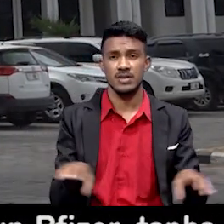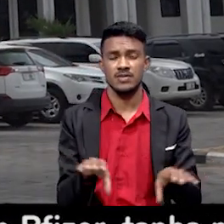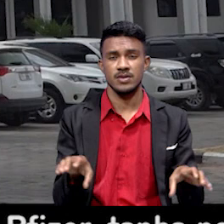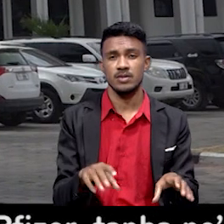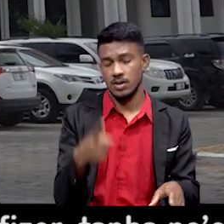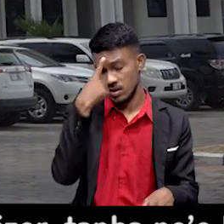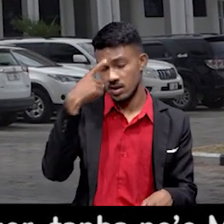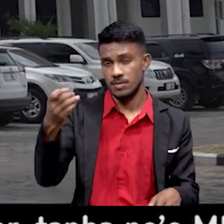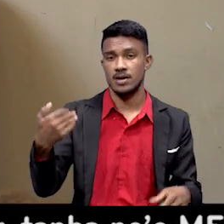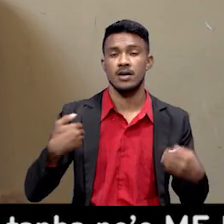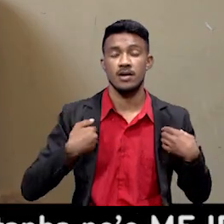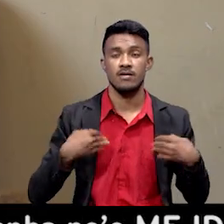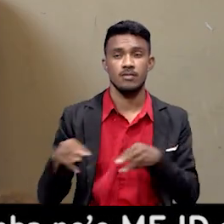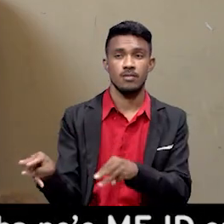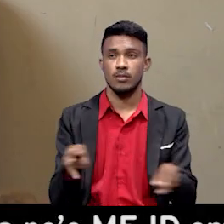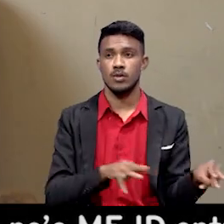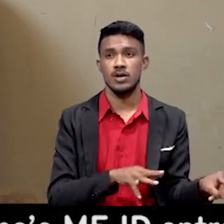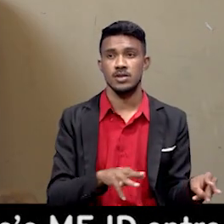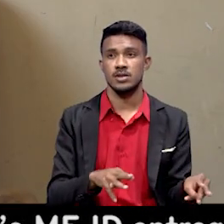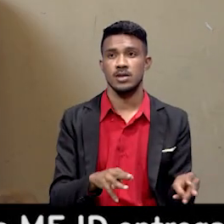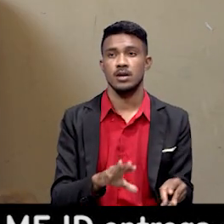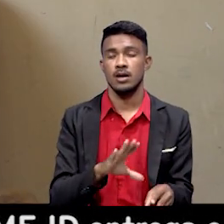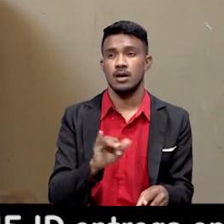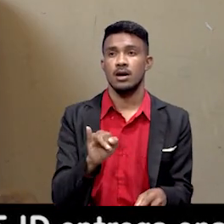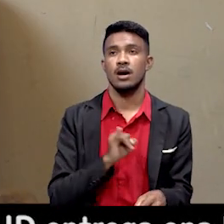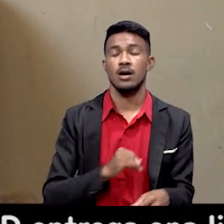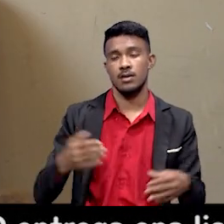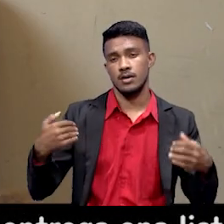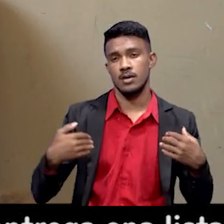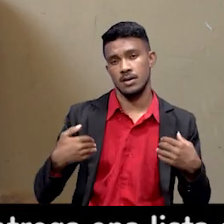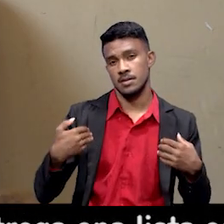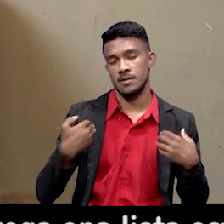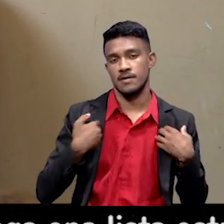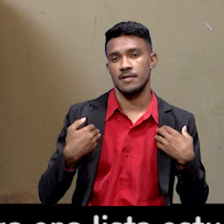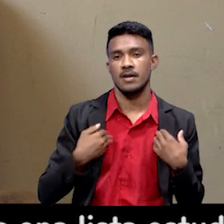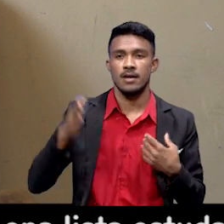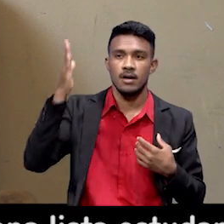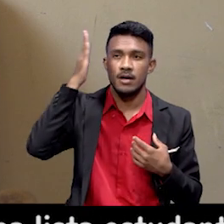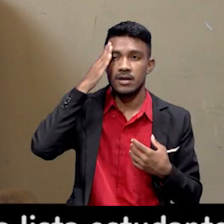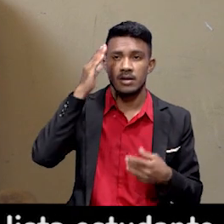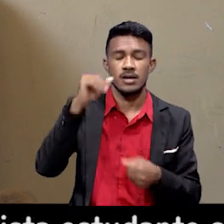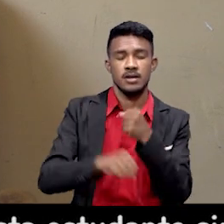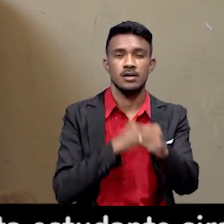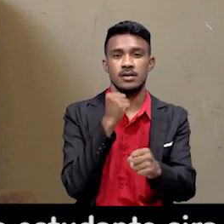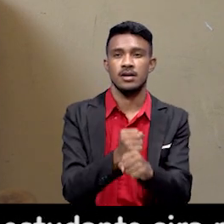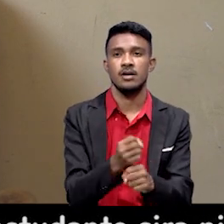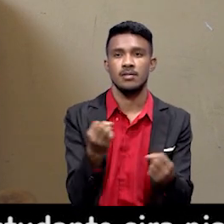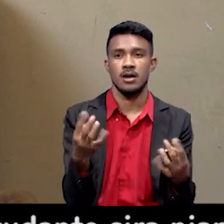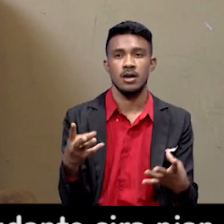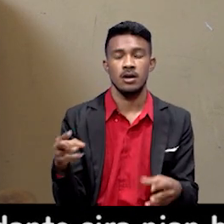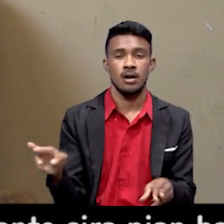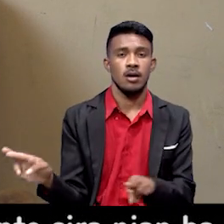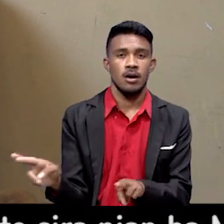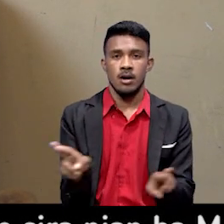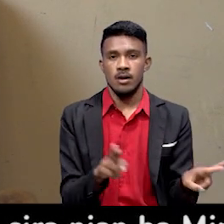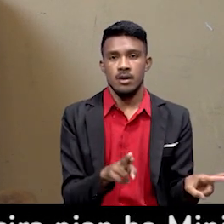também mudança e alteração para né, o conhecimento de Cristina Baraco. Pronto, está